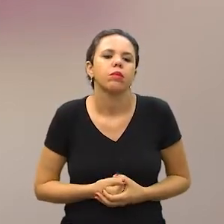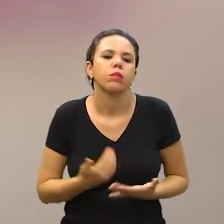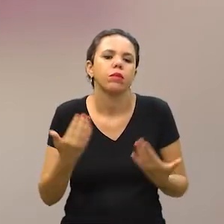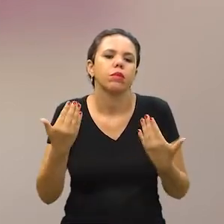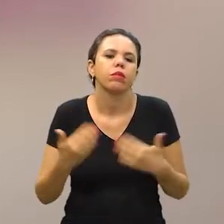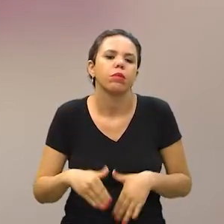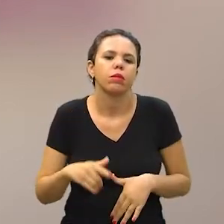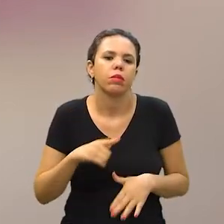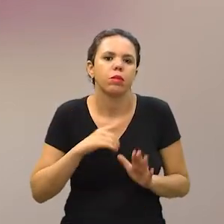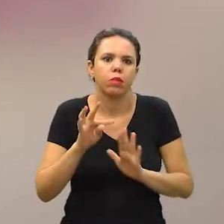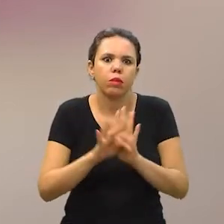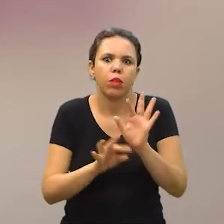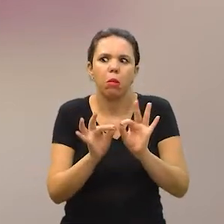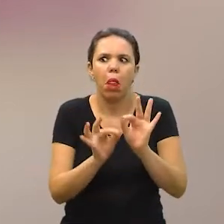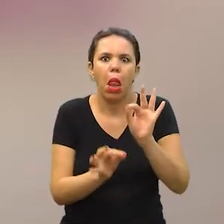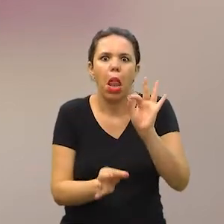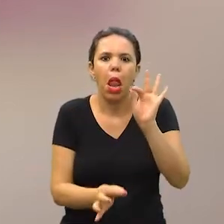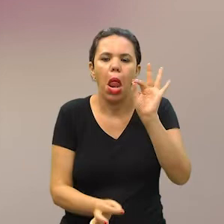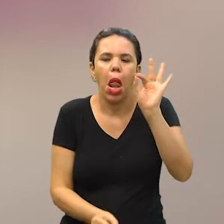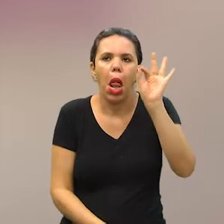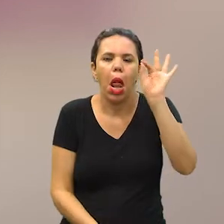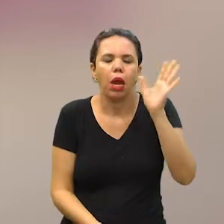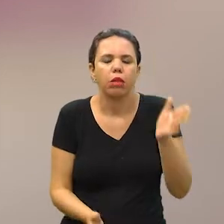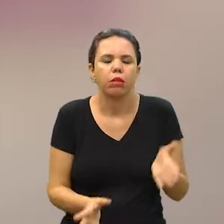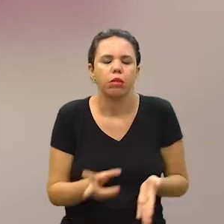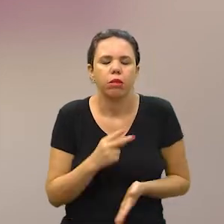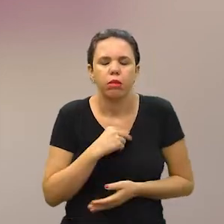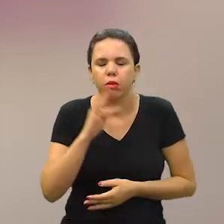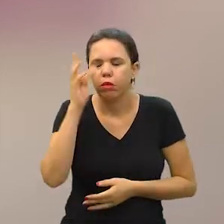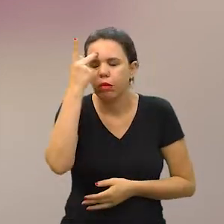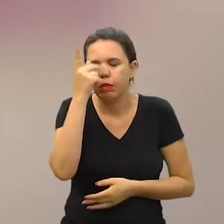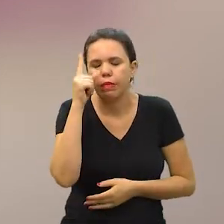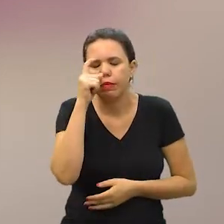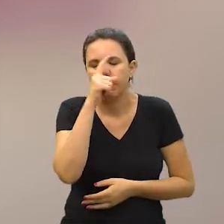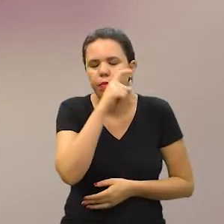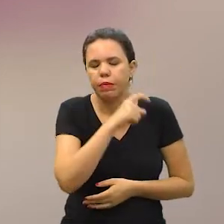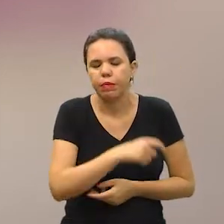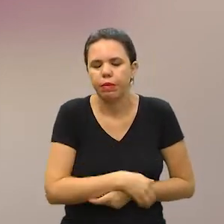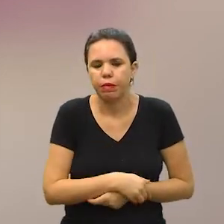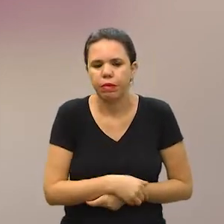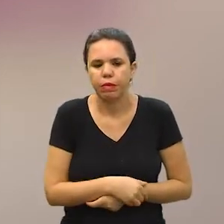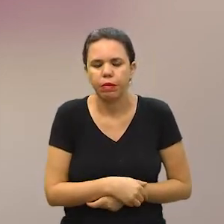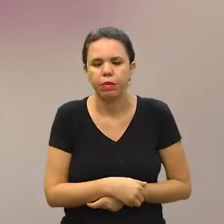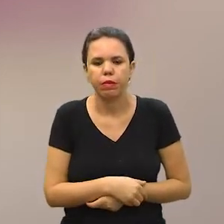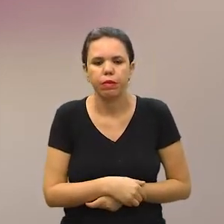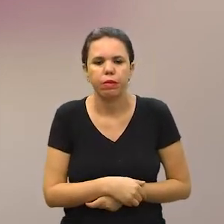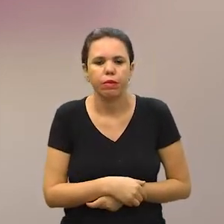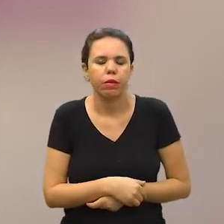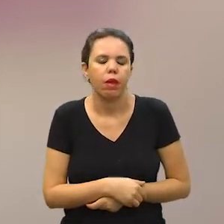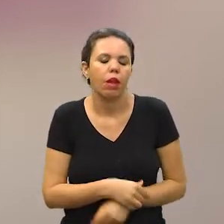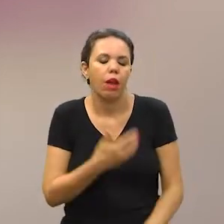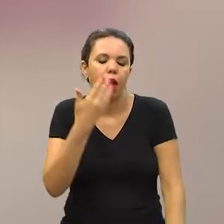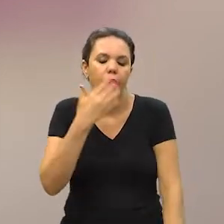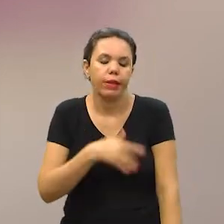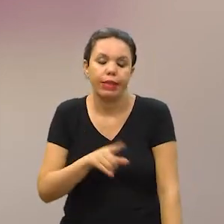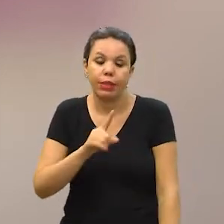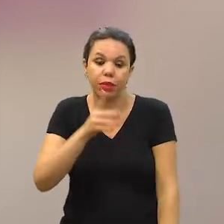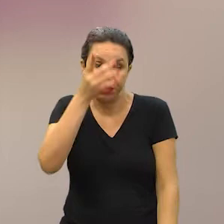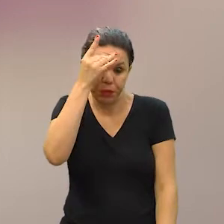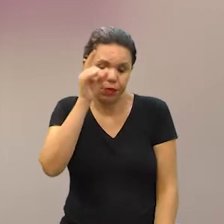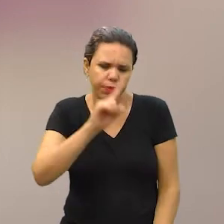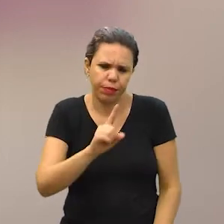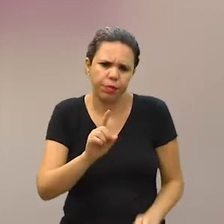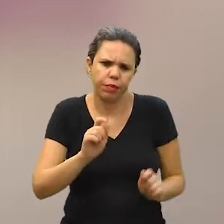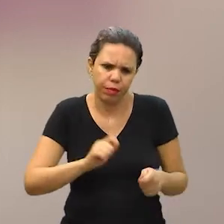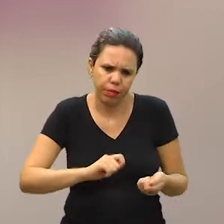Aquelas provas que tem um texto inteiro na página, aquilo para o TDAH é muito difícil, sabe? Não é que a criança não tem que